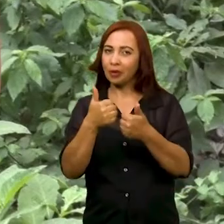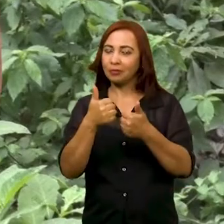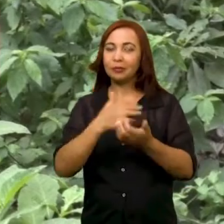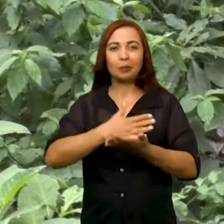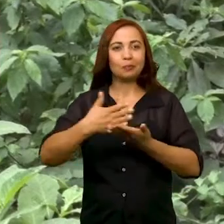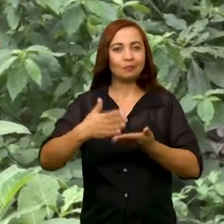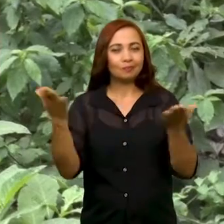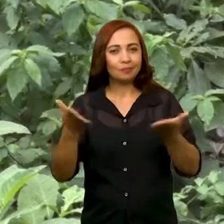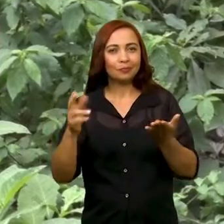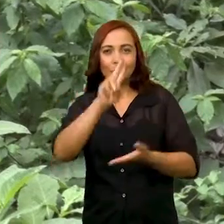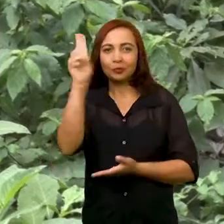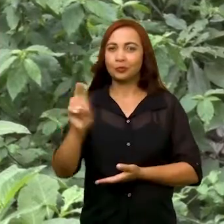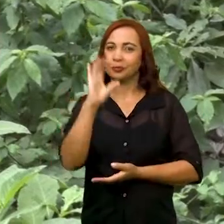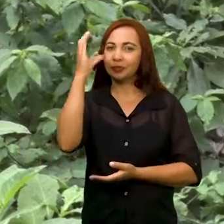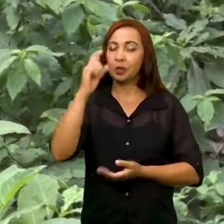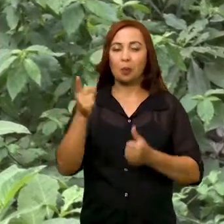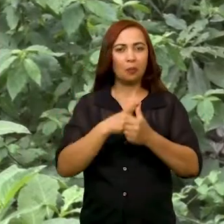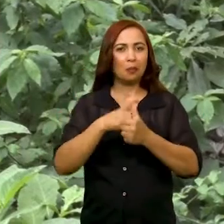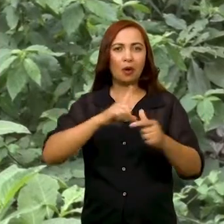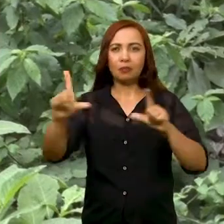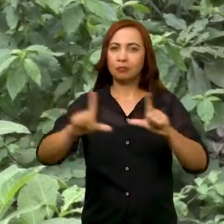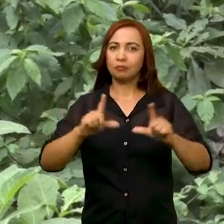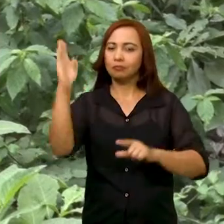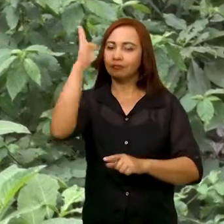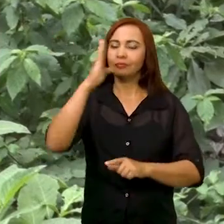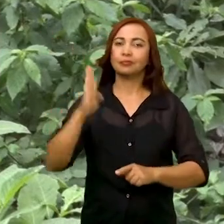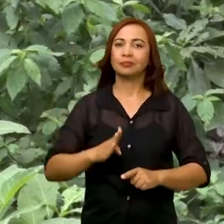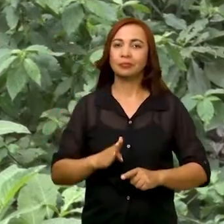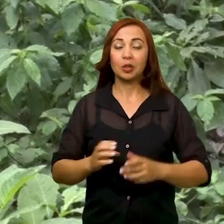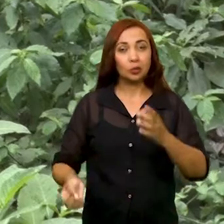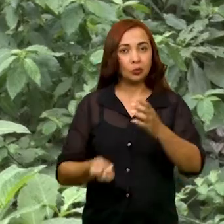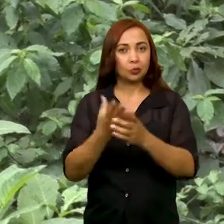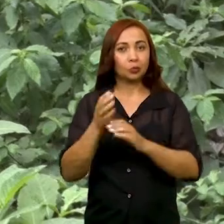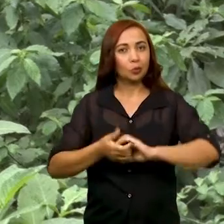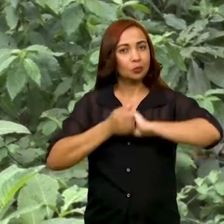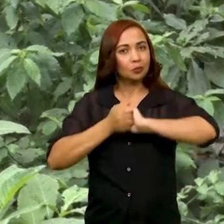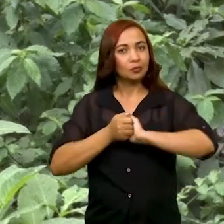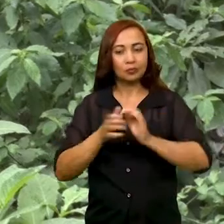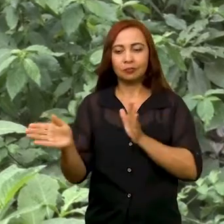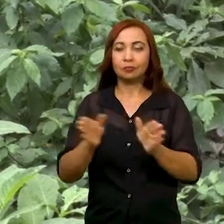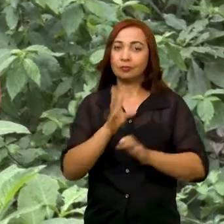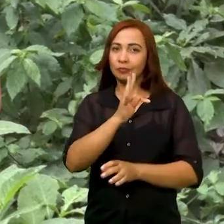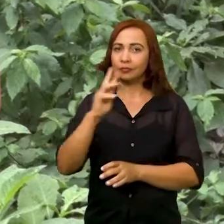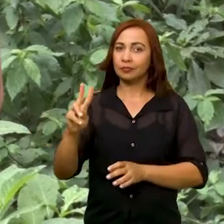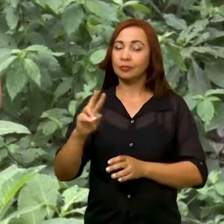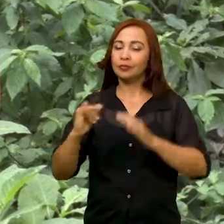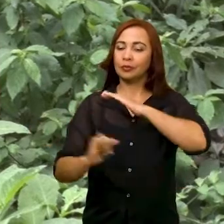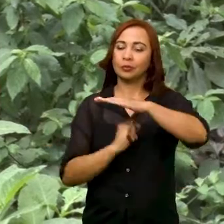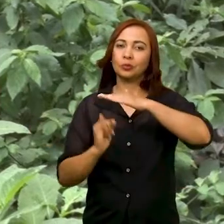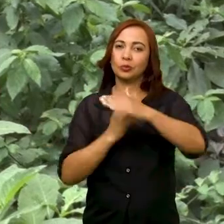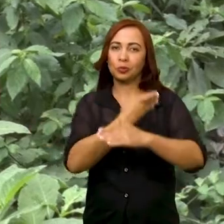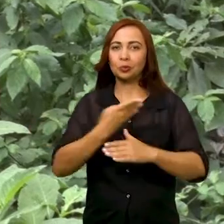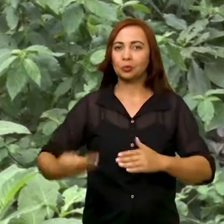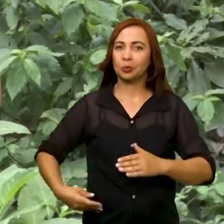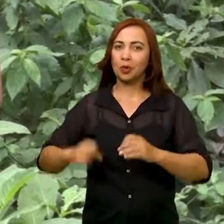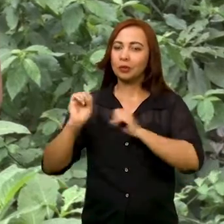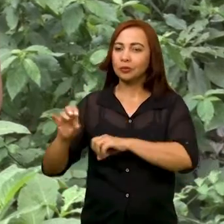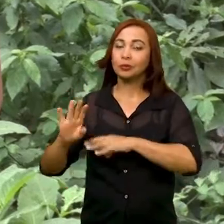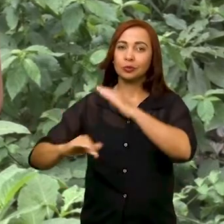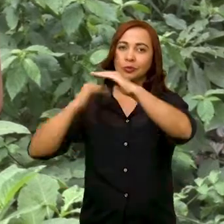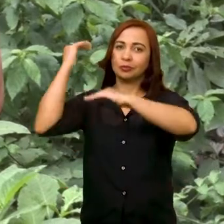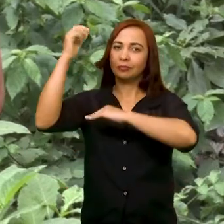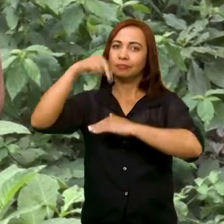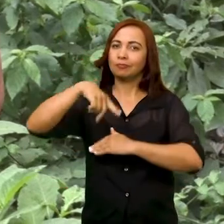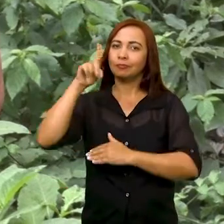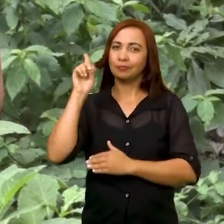Olá, tudo bem? Está no ar o Univeciência, o primeiro programa brasileiro fruto de uma parceria entre TVs e instituições públicas de